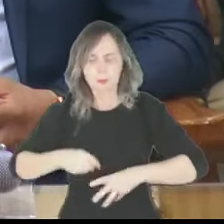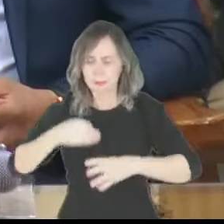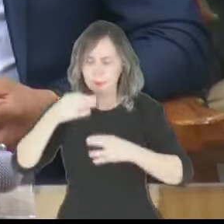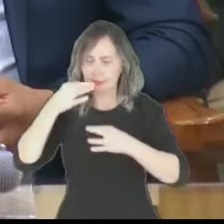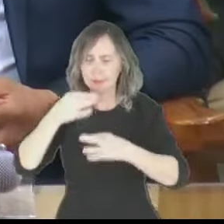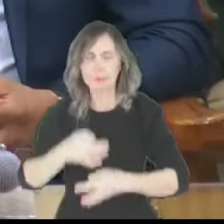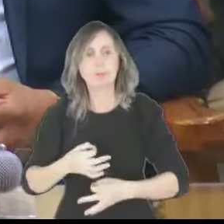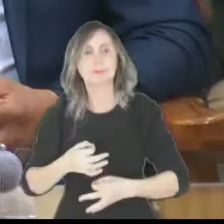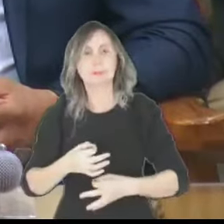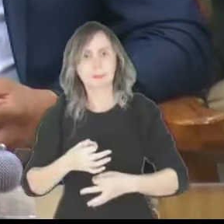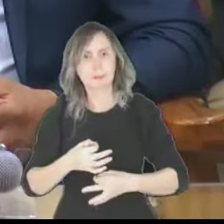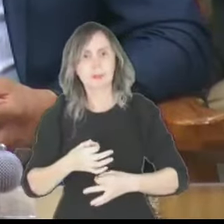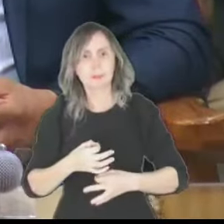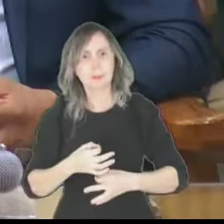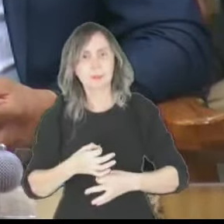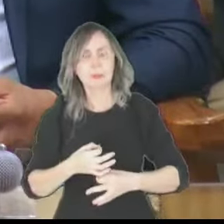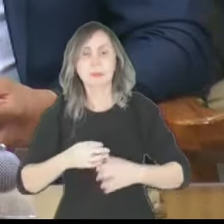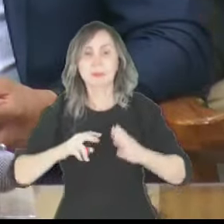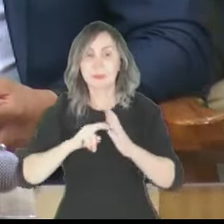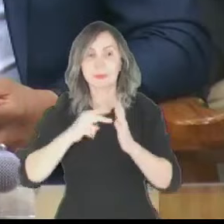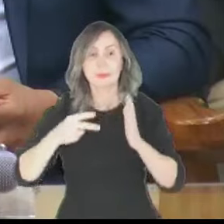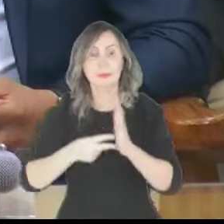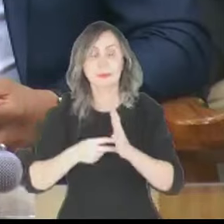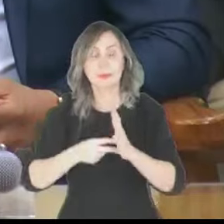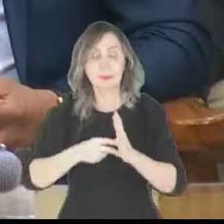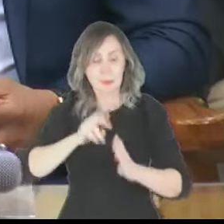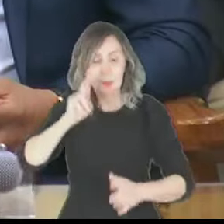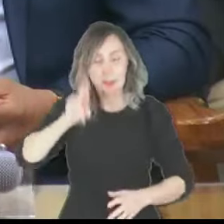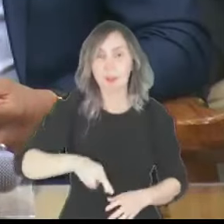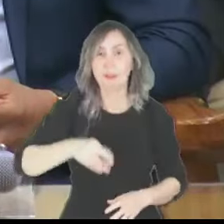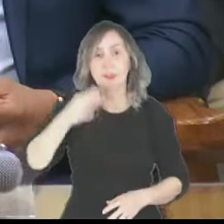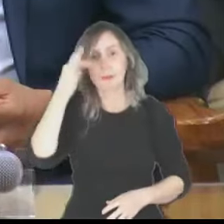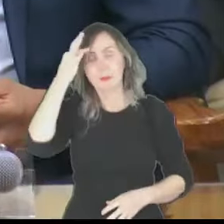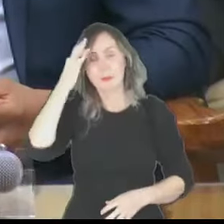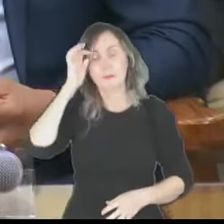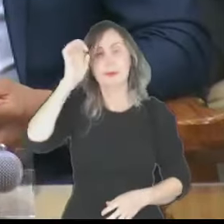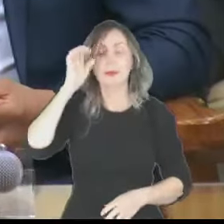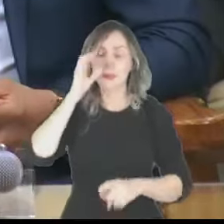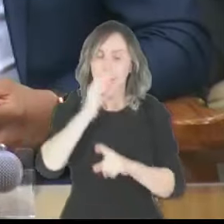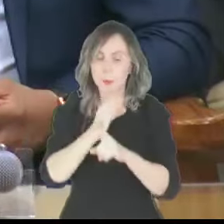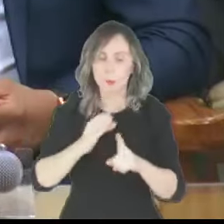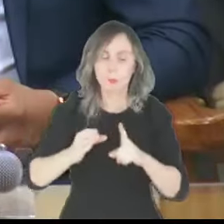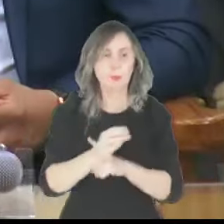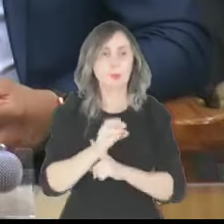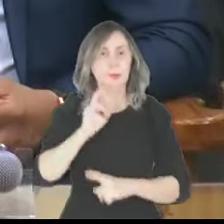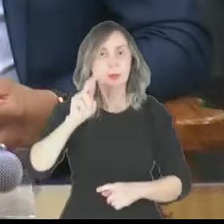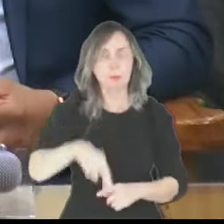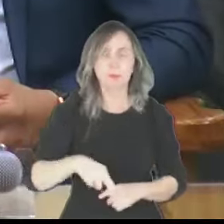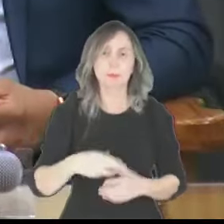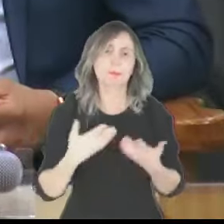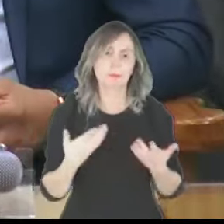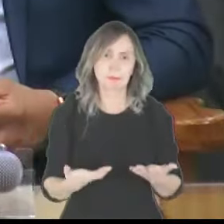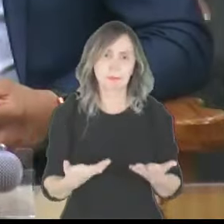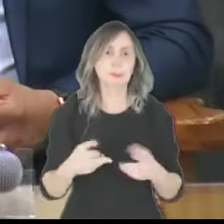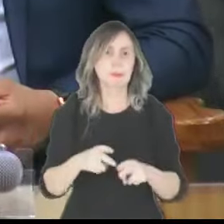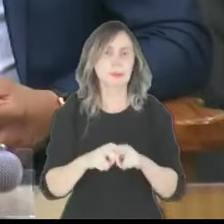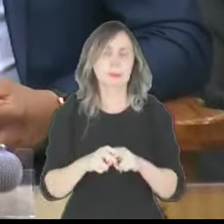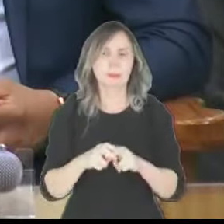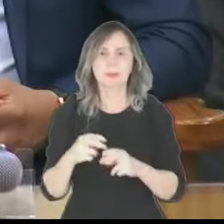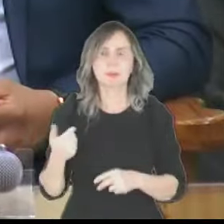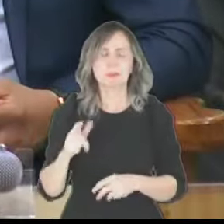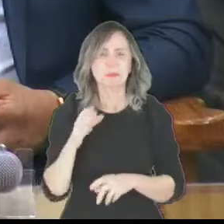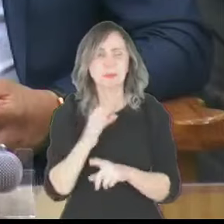corpo é exatamente a racionalidade da fé. Que é o nosso culto racional. portanto não existe culto racional